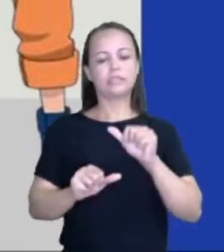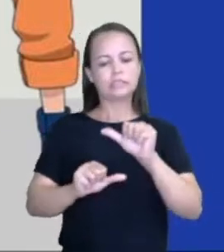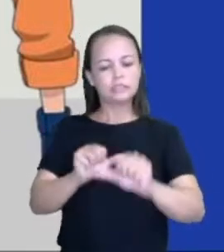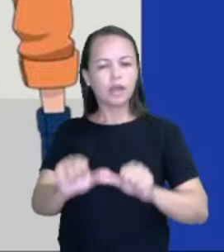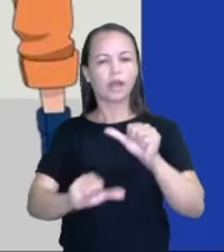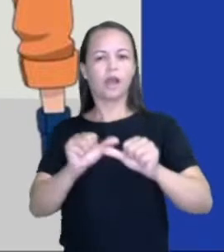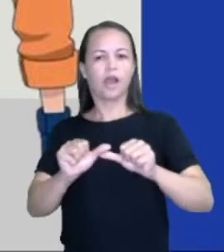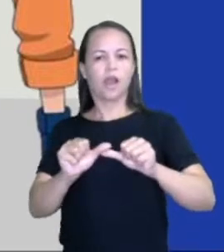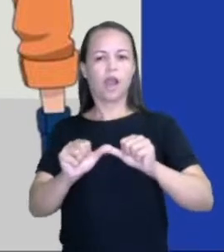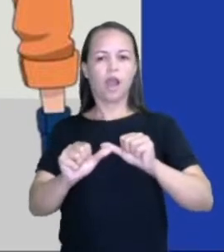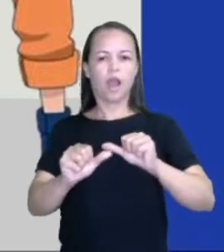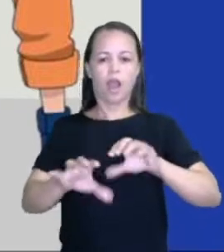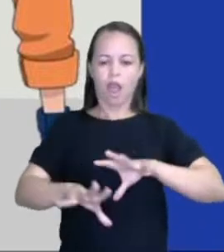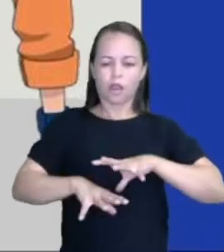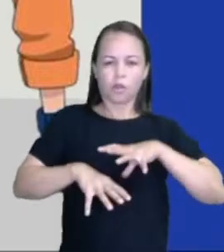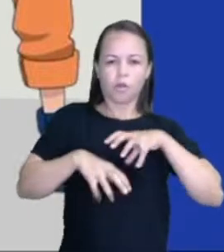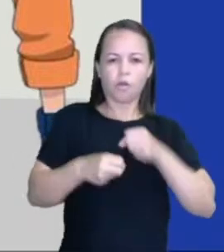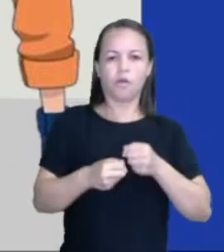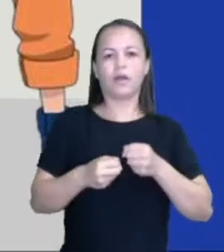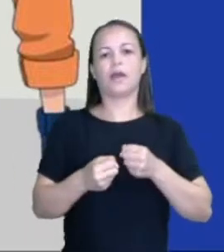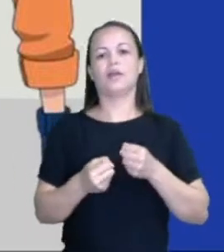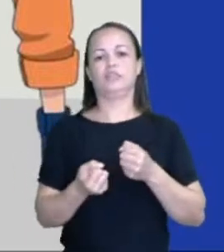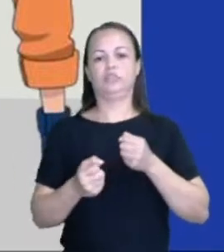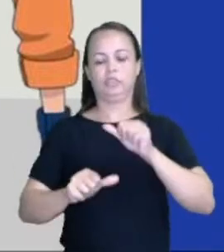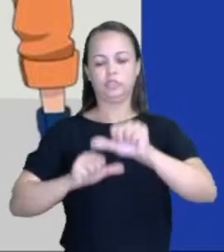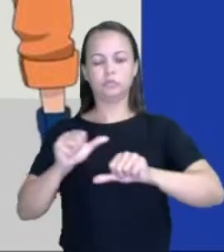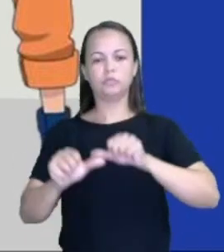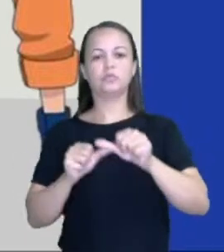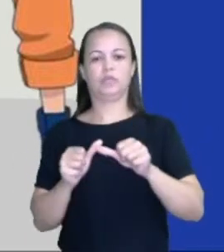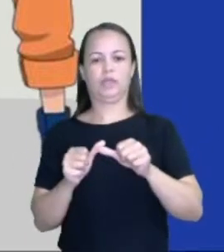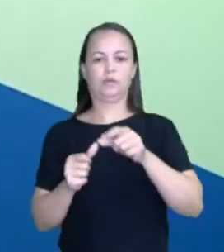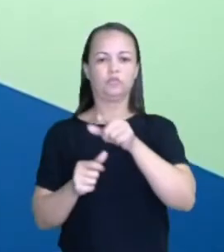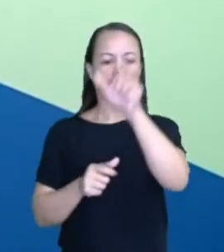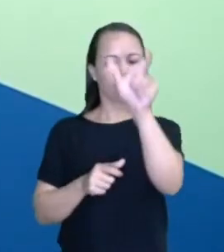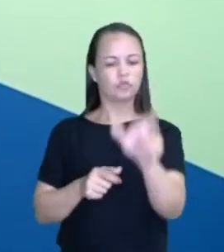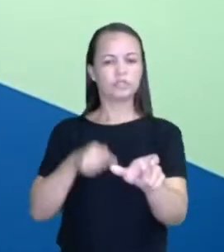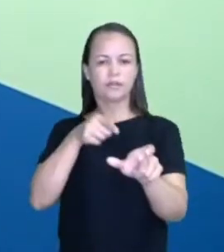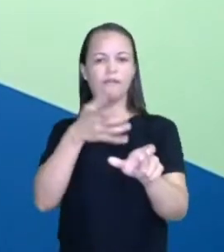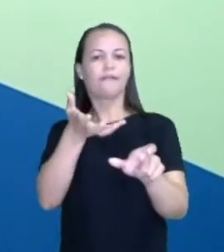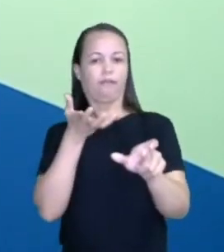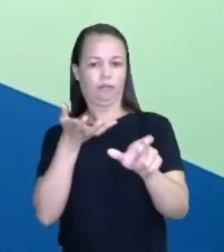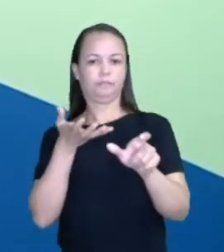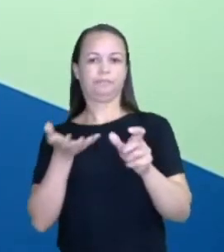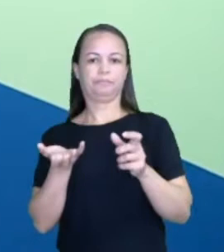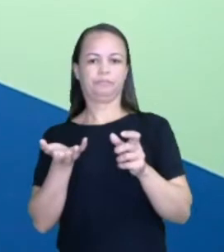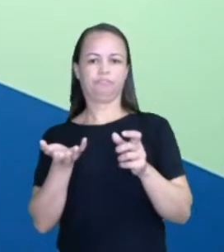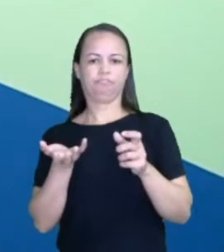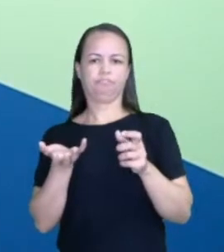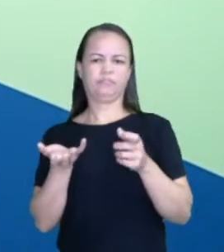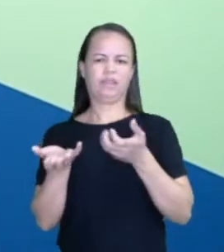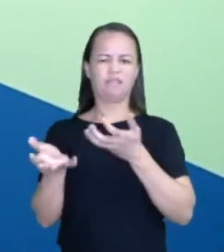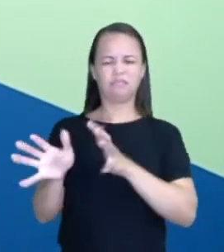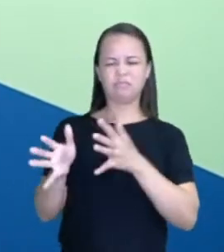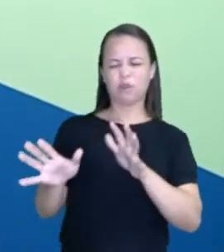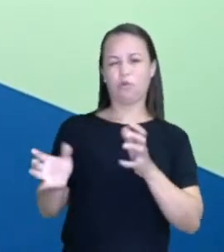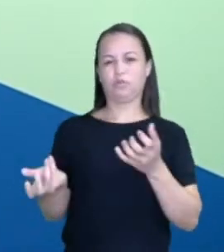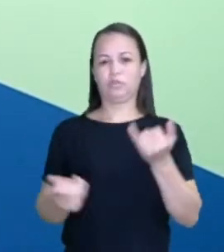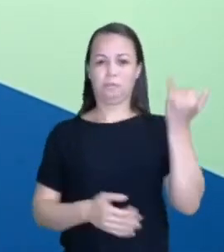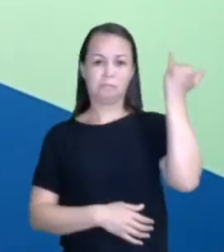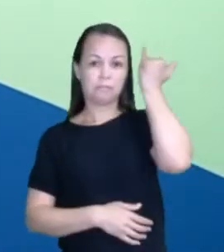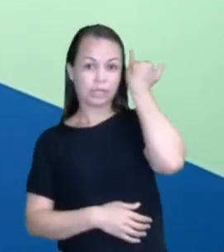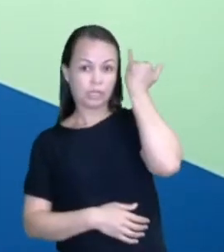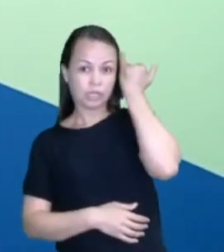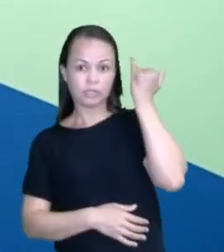de mudar do jeito que você quer que seja. Não está satisfeito? Então não fica com